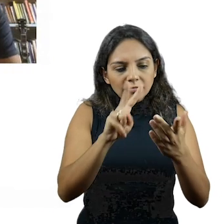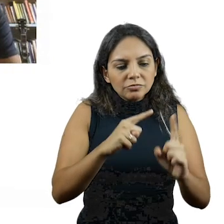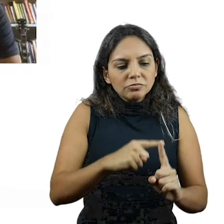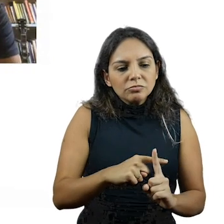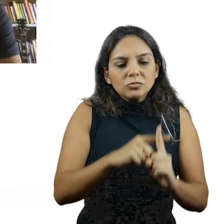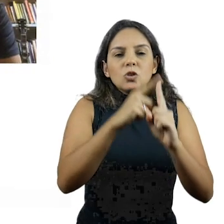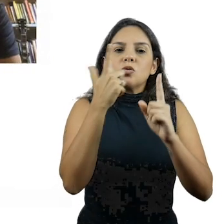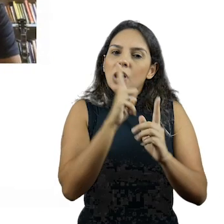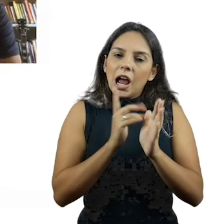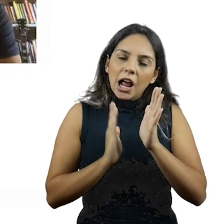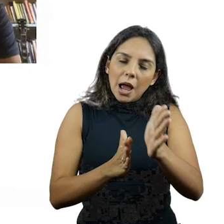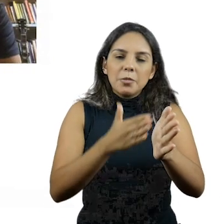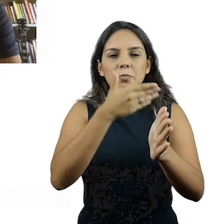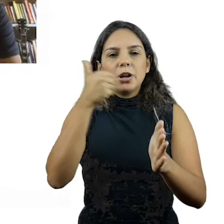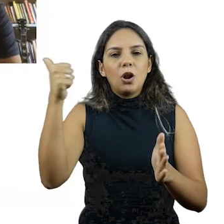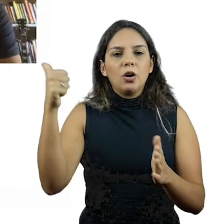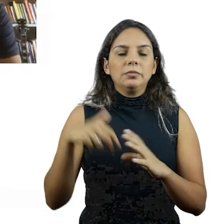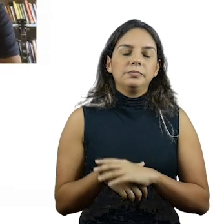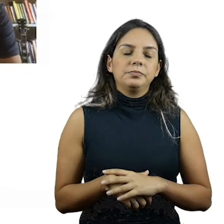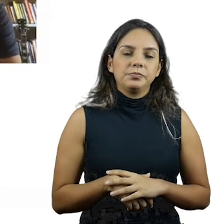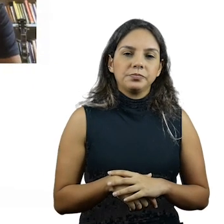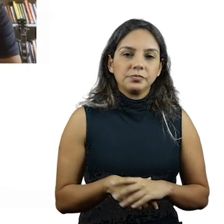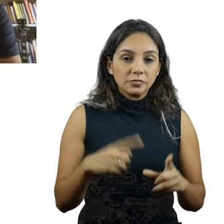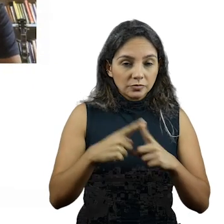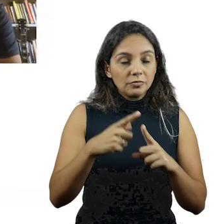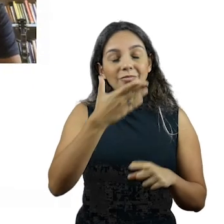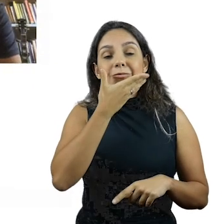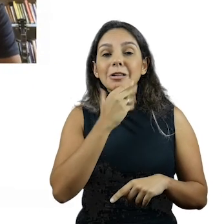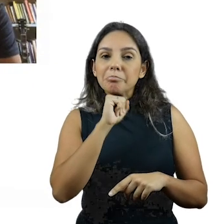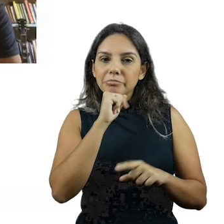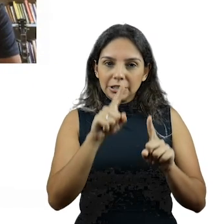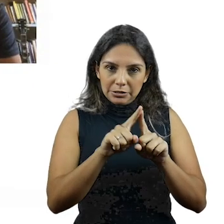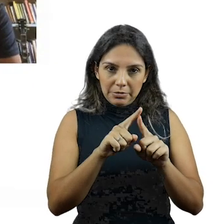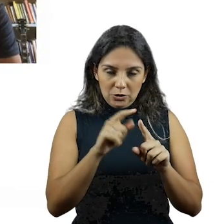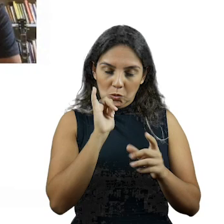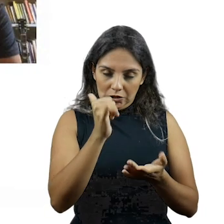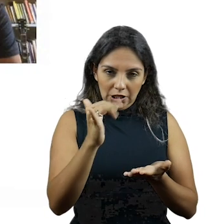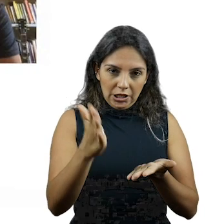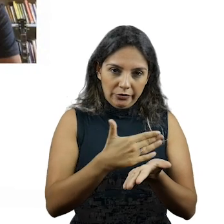conseguir sair dessa? E outra coisa também, os pais, por exemplo, os pais costumam